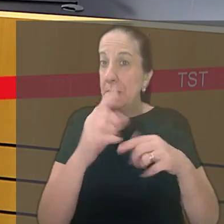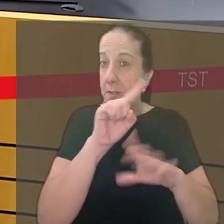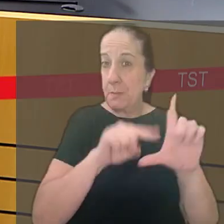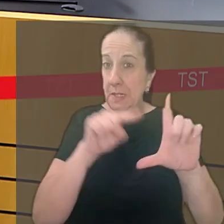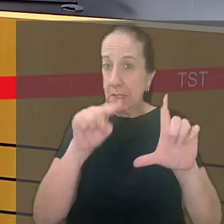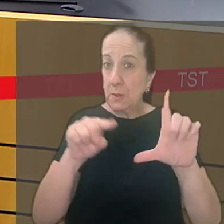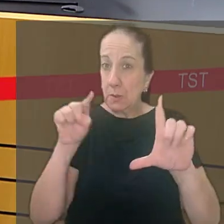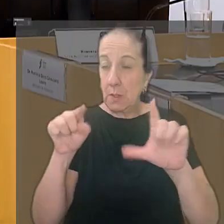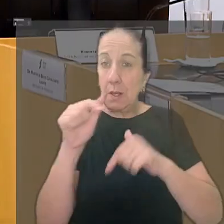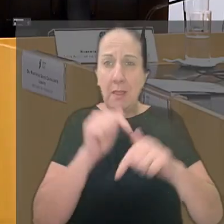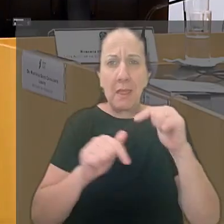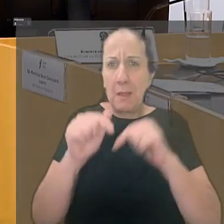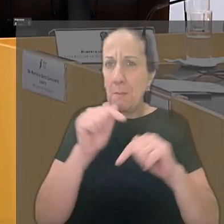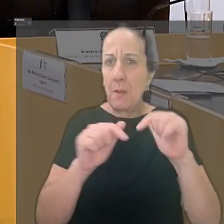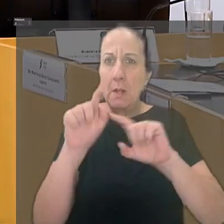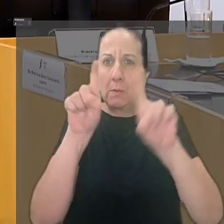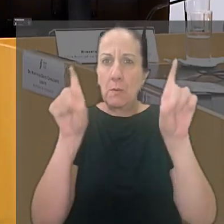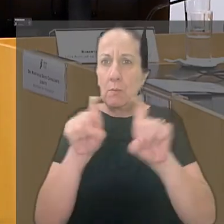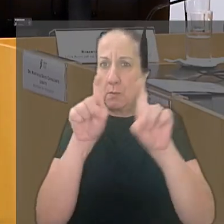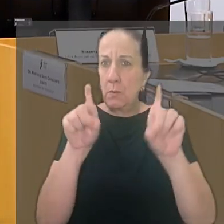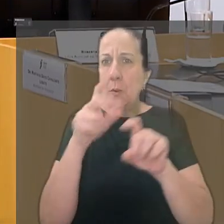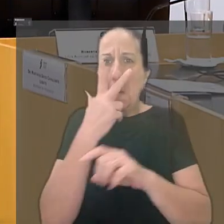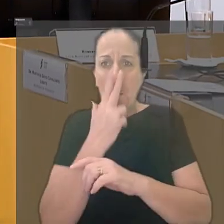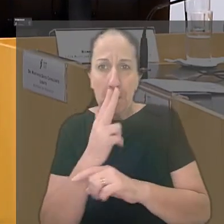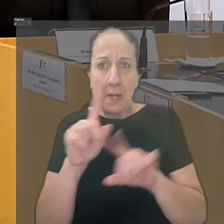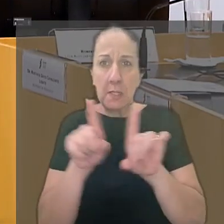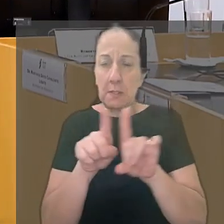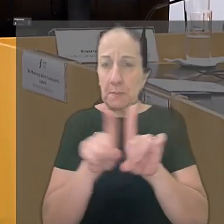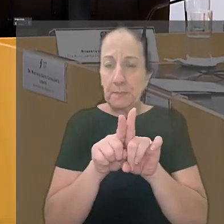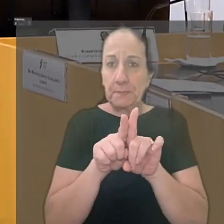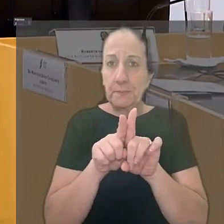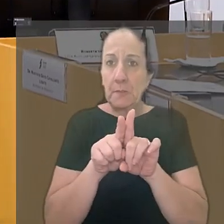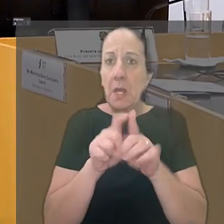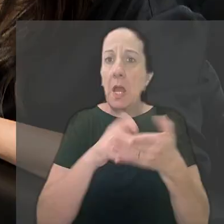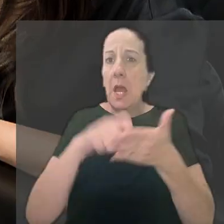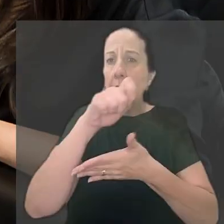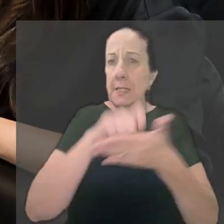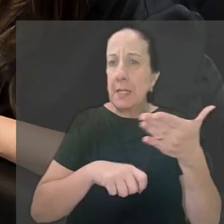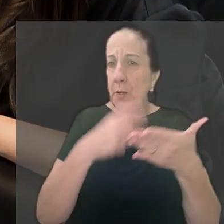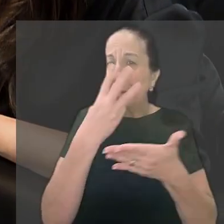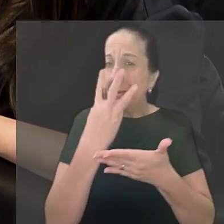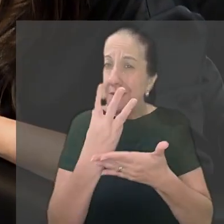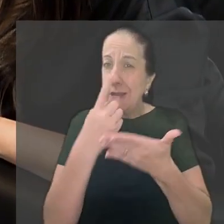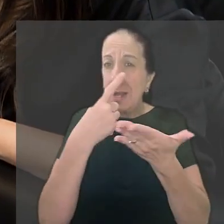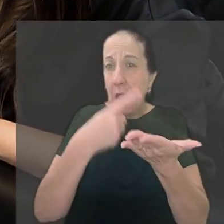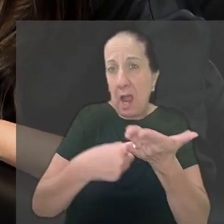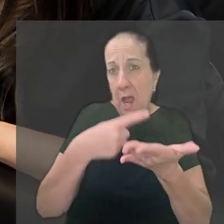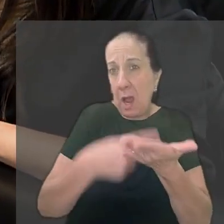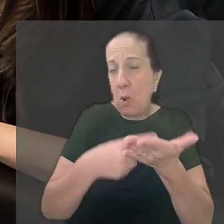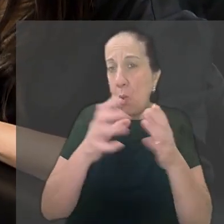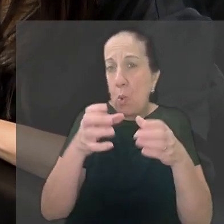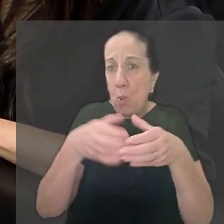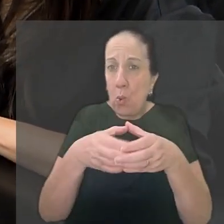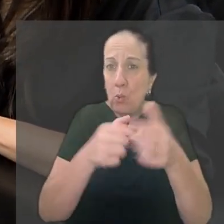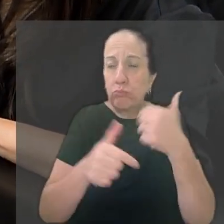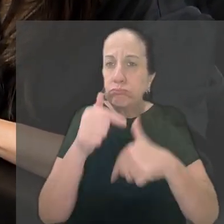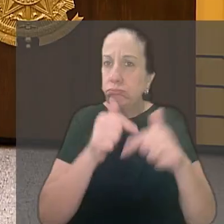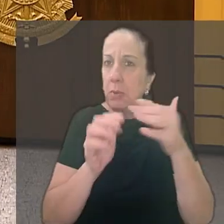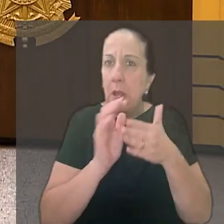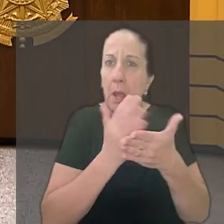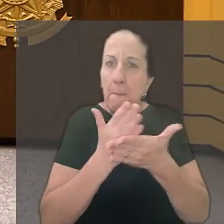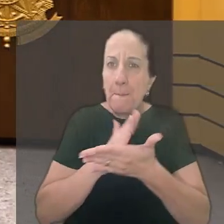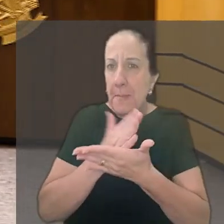de Processamento de Dados, Serviços de Informática e Similares, Fenadados, assinaram 3 acordos coletivos de